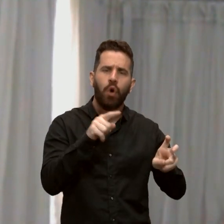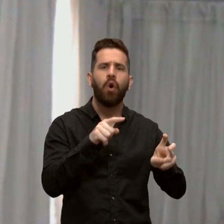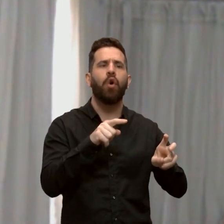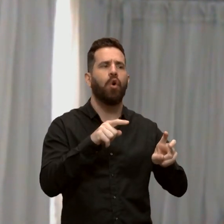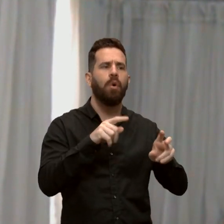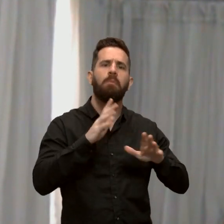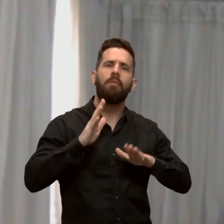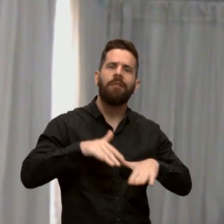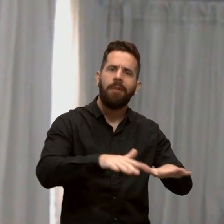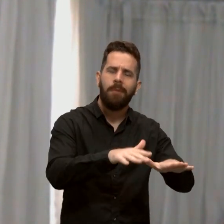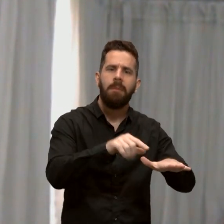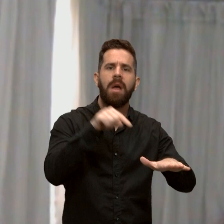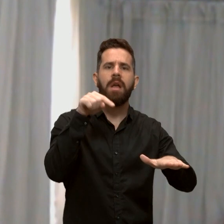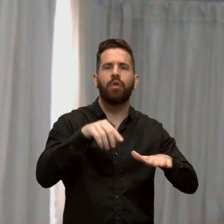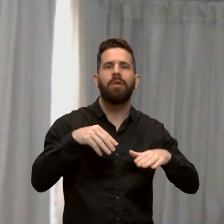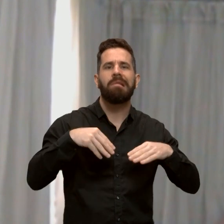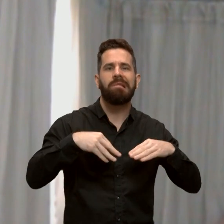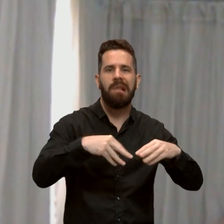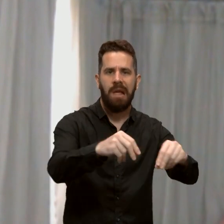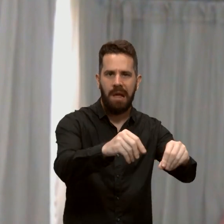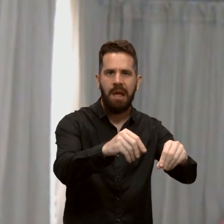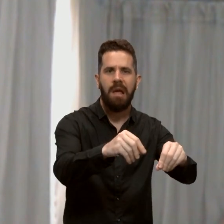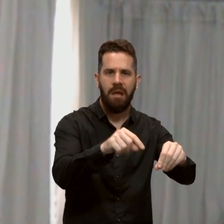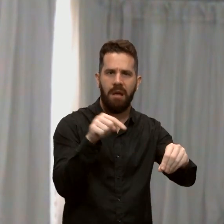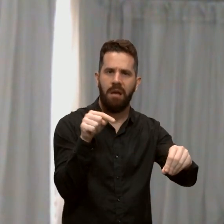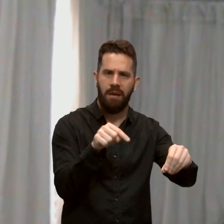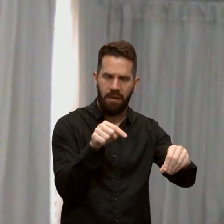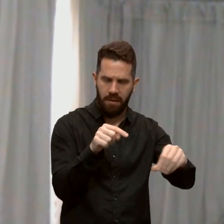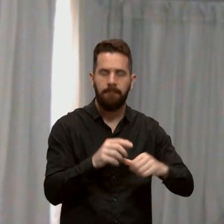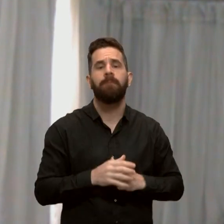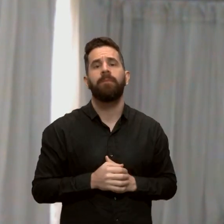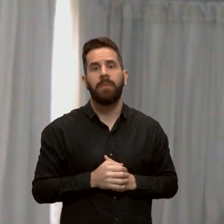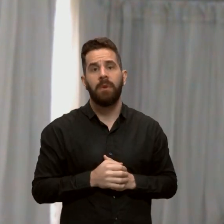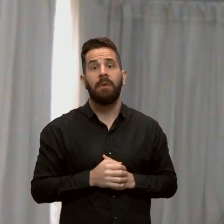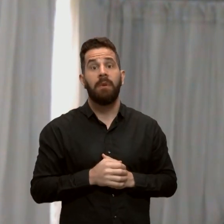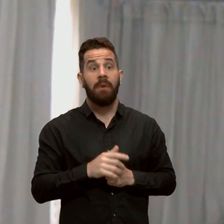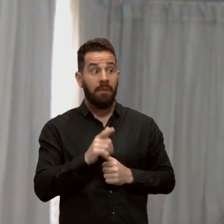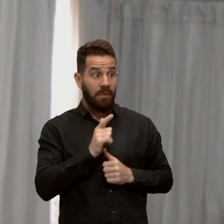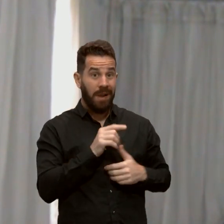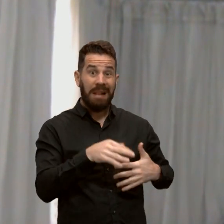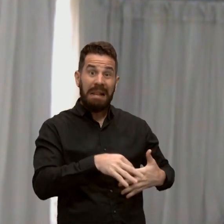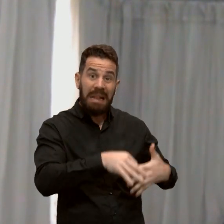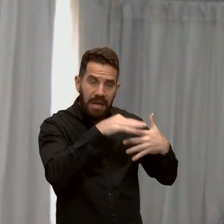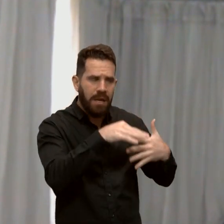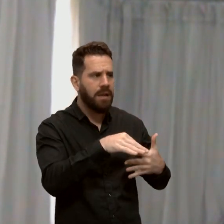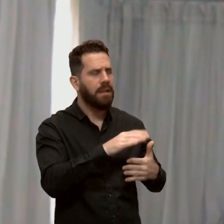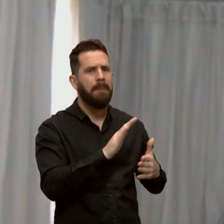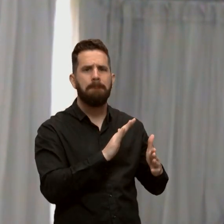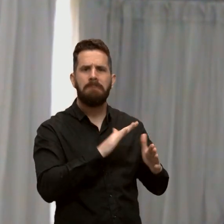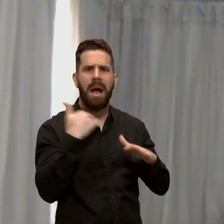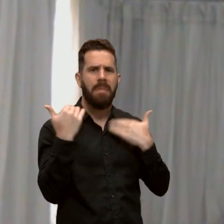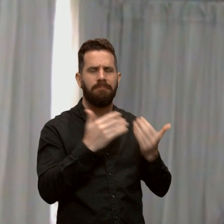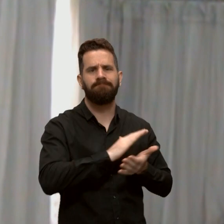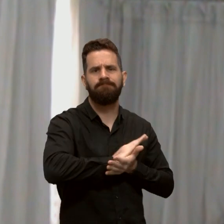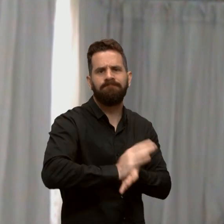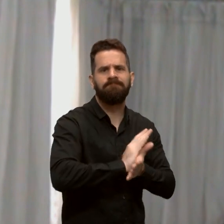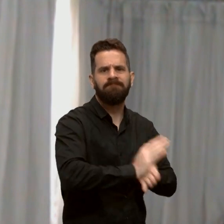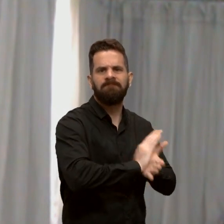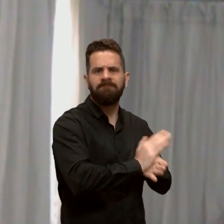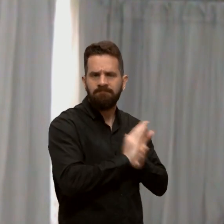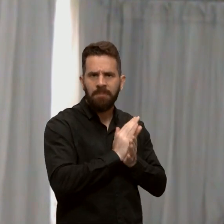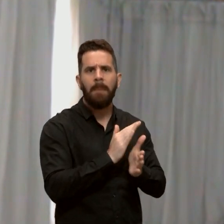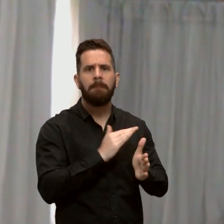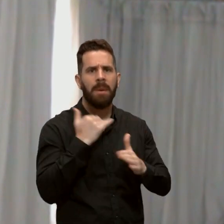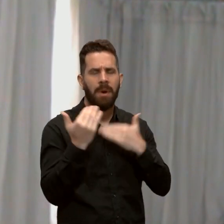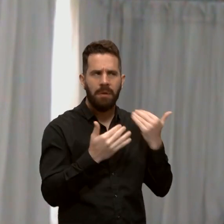gente tem perdido muitas lideranças que são assassinadas e que a gente não tem nenhum,